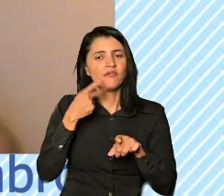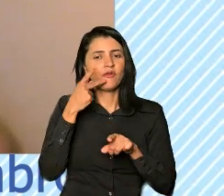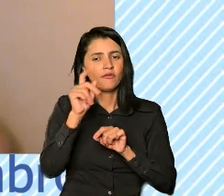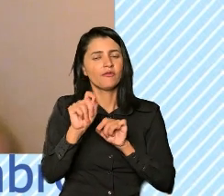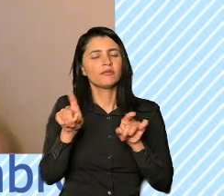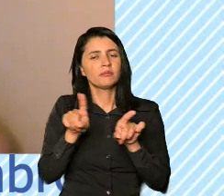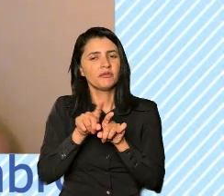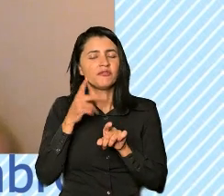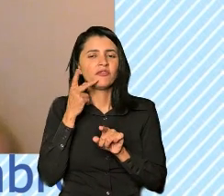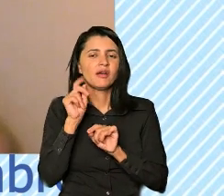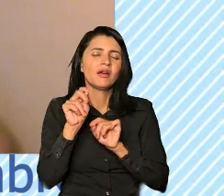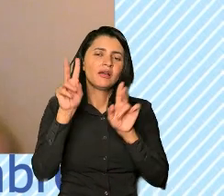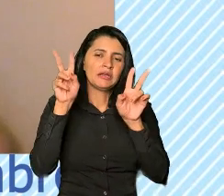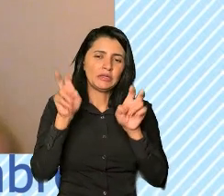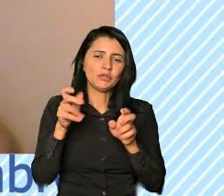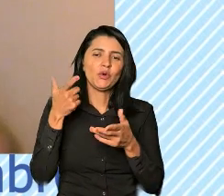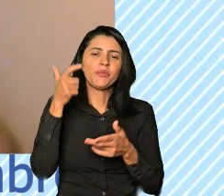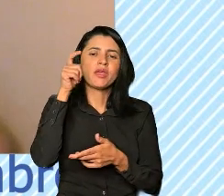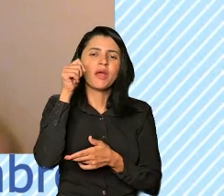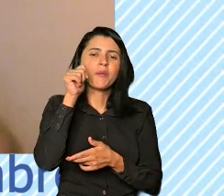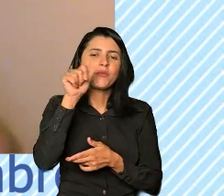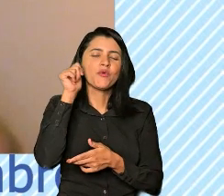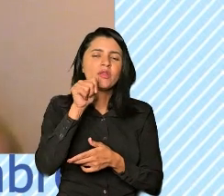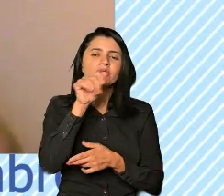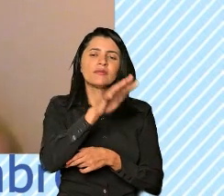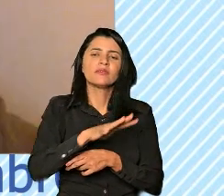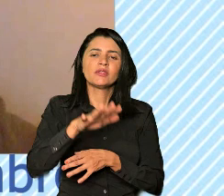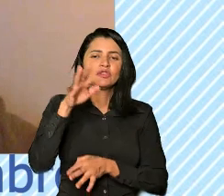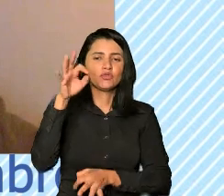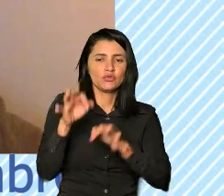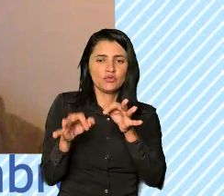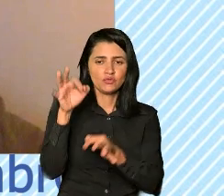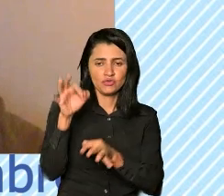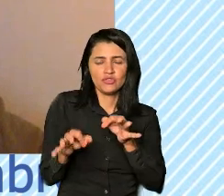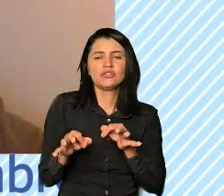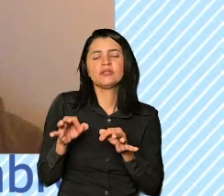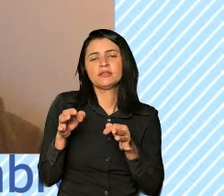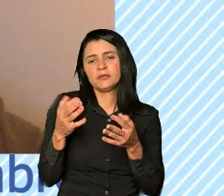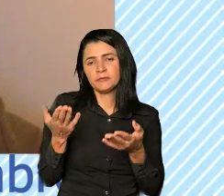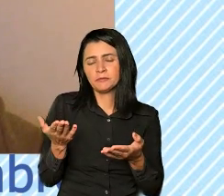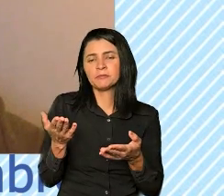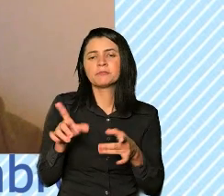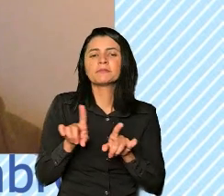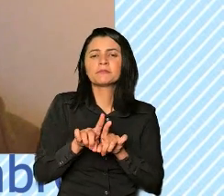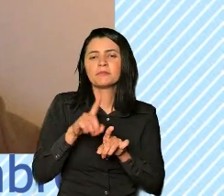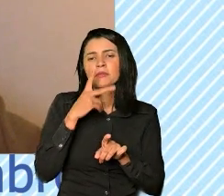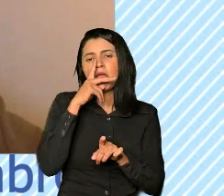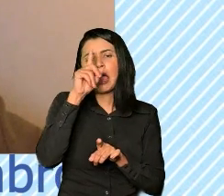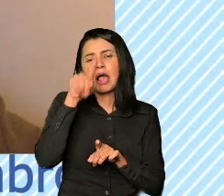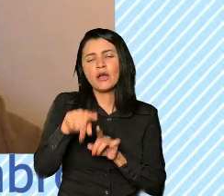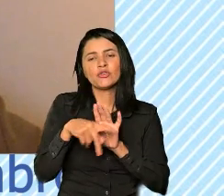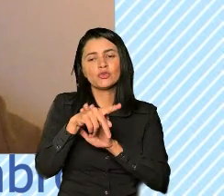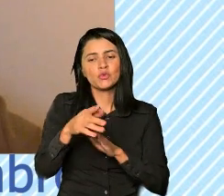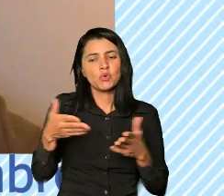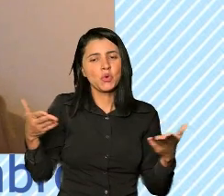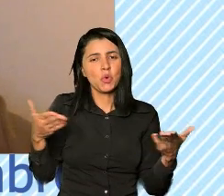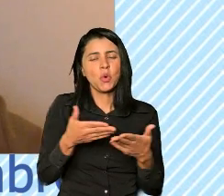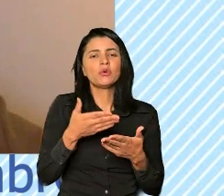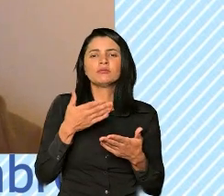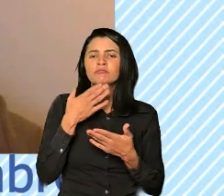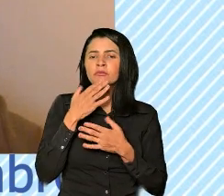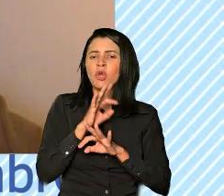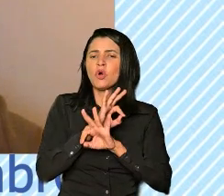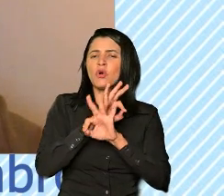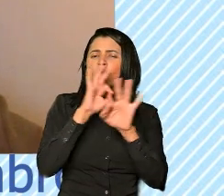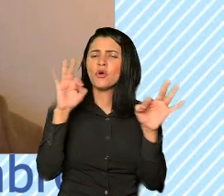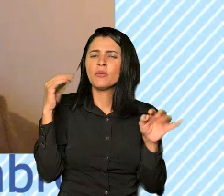sobre as mulheres no sistema de justiça, e eu acho que essa fala de hoje foi uma fala muito boa,